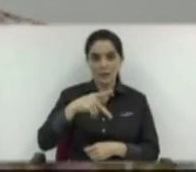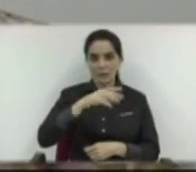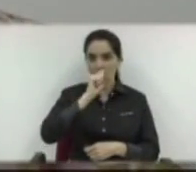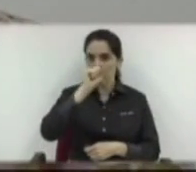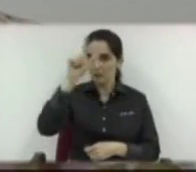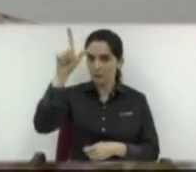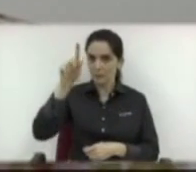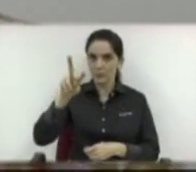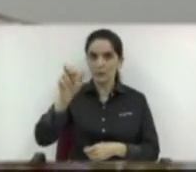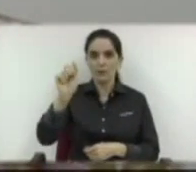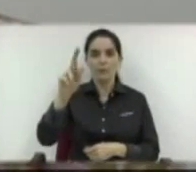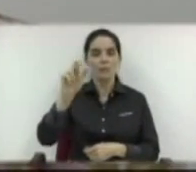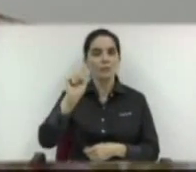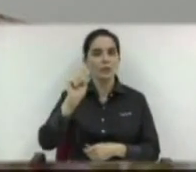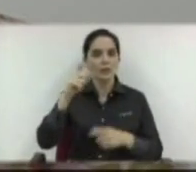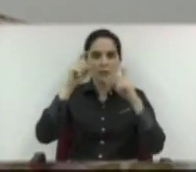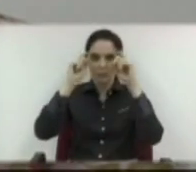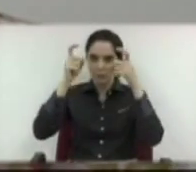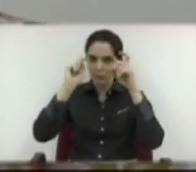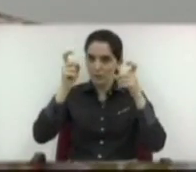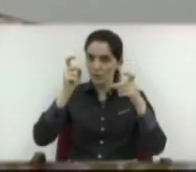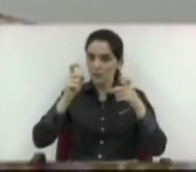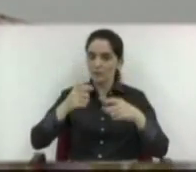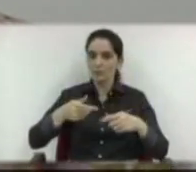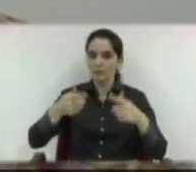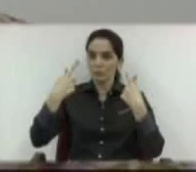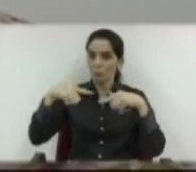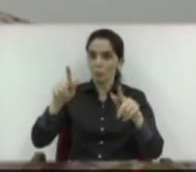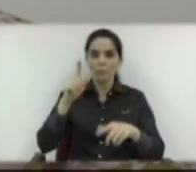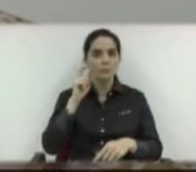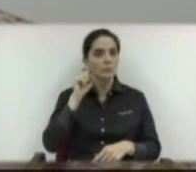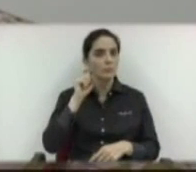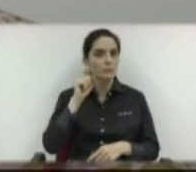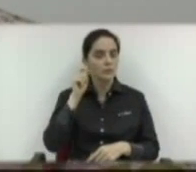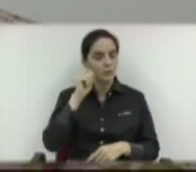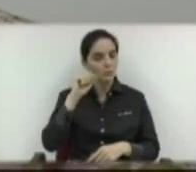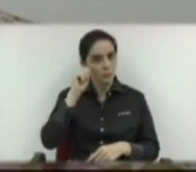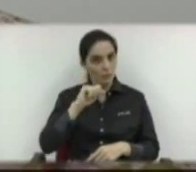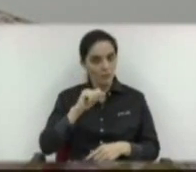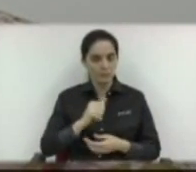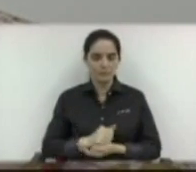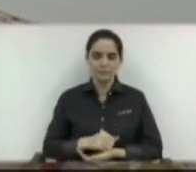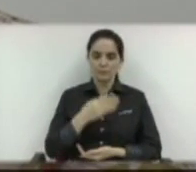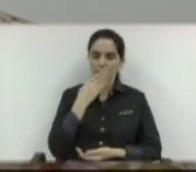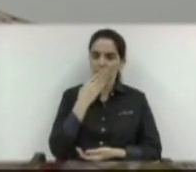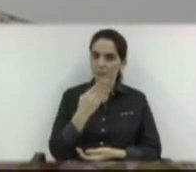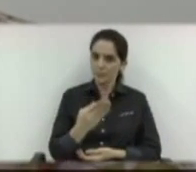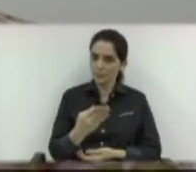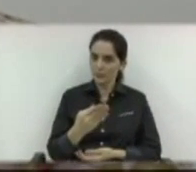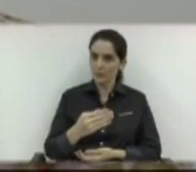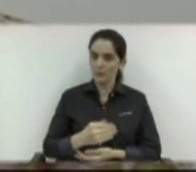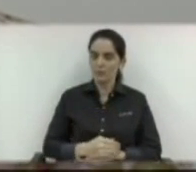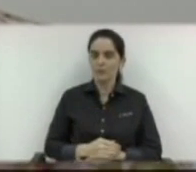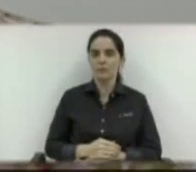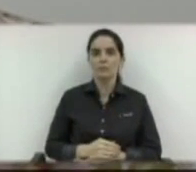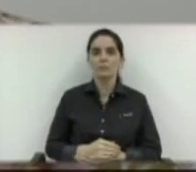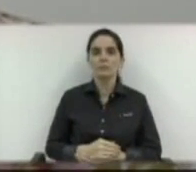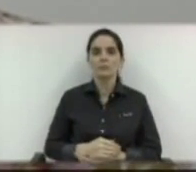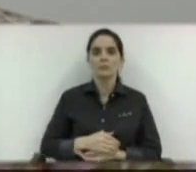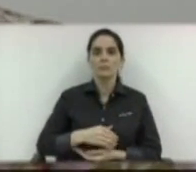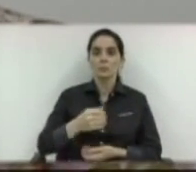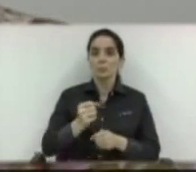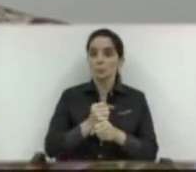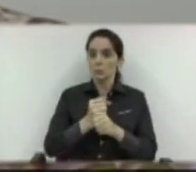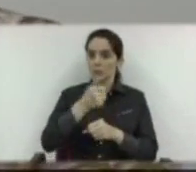de Violência Doméstica e Familiar contra a Mulher. Esse pedido foi feito em 2014,